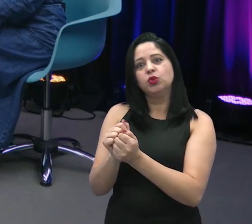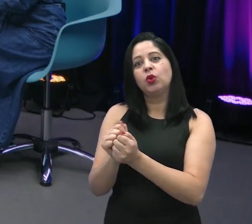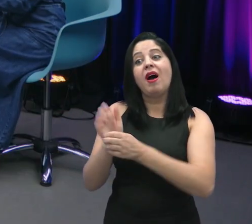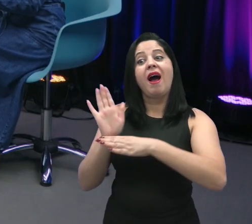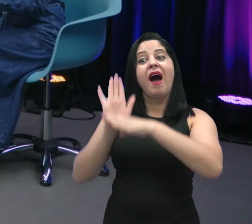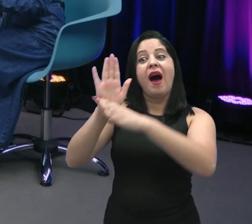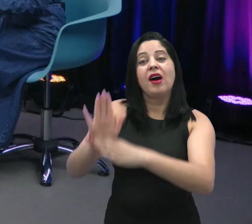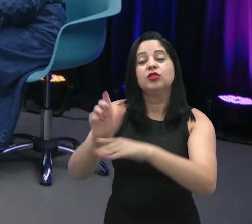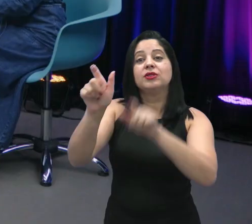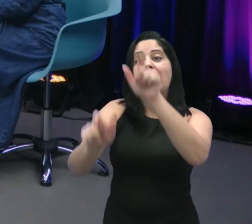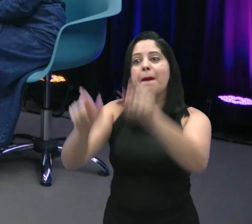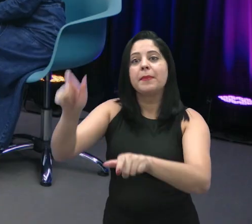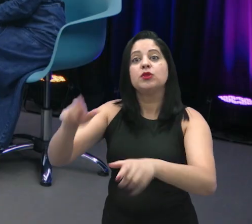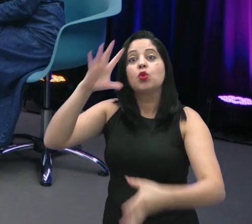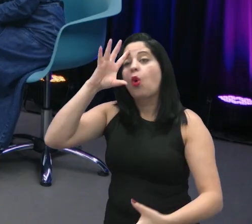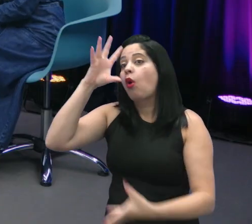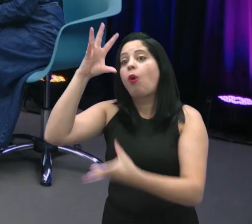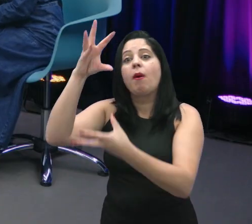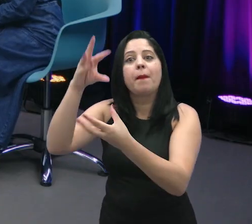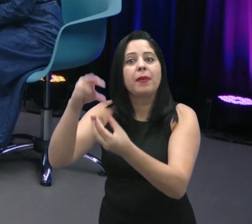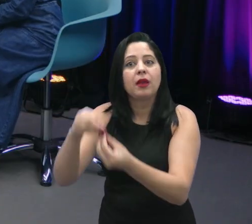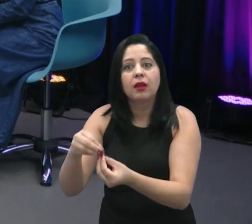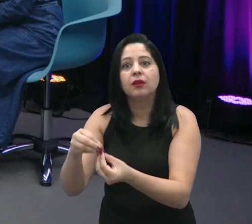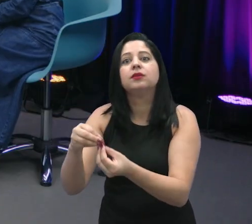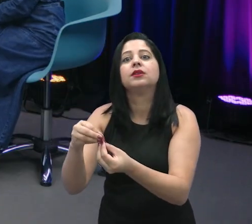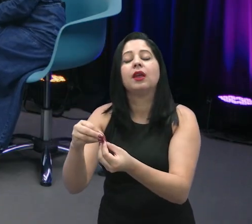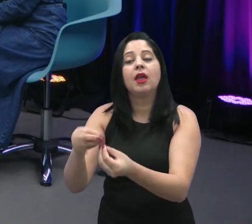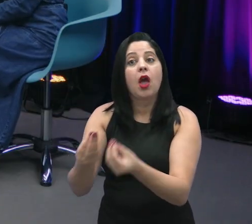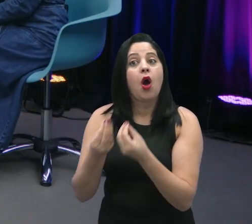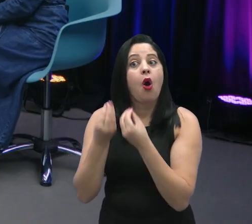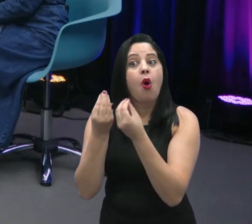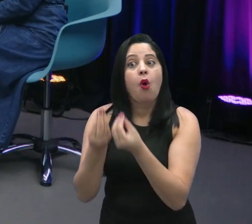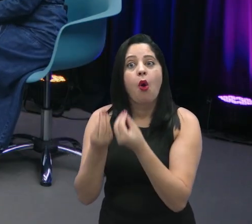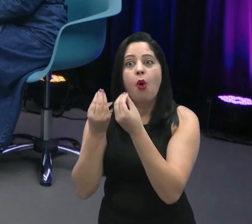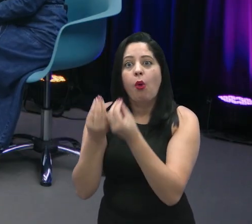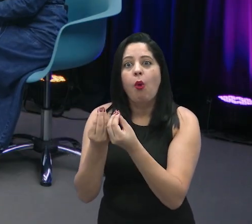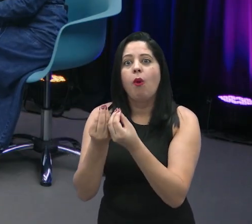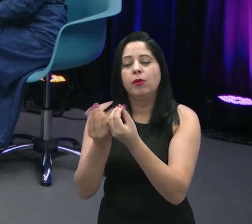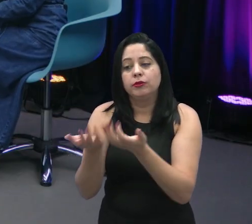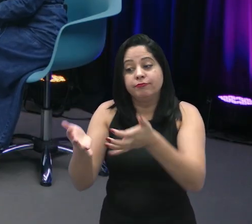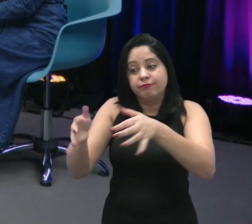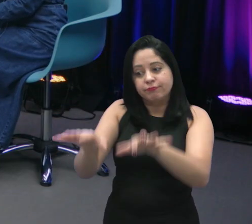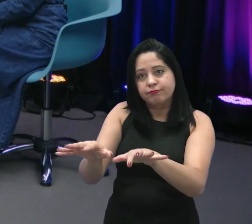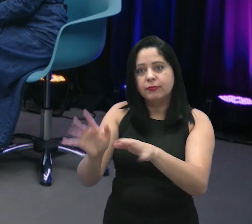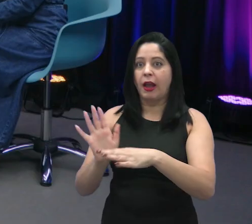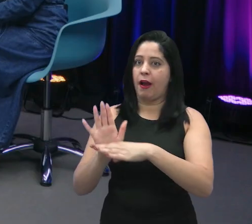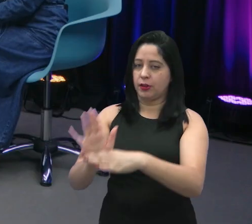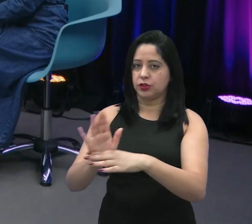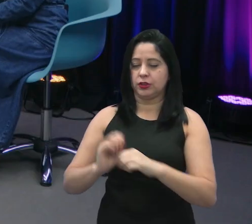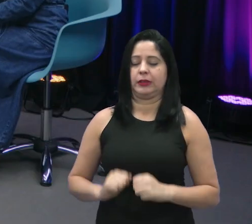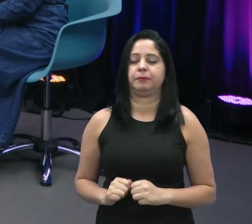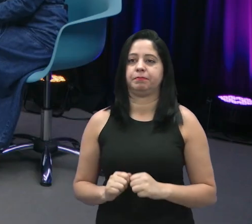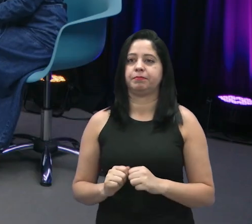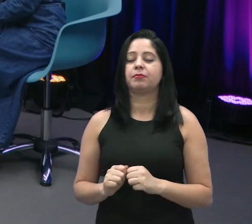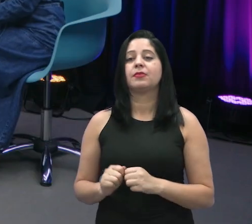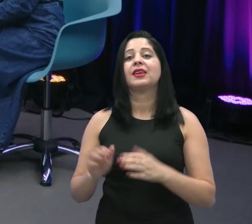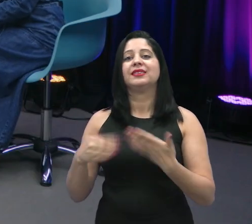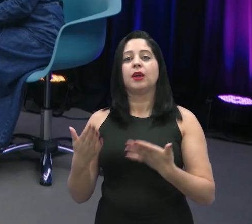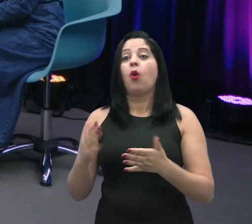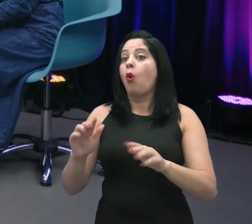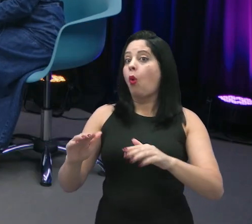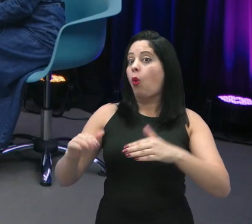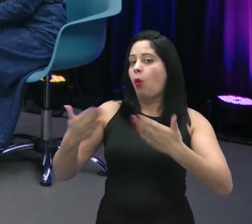a população pode receber um pouquinho mais dessa inclusão social, né? Quais são as